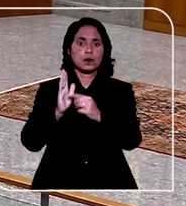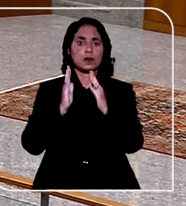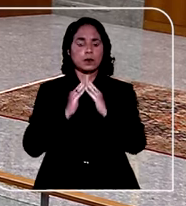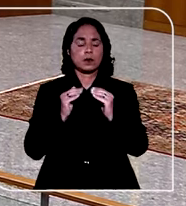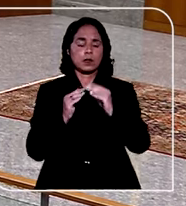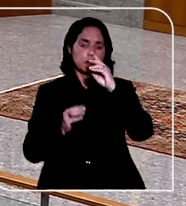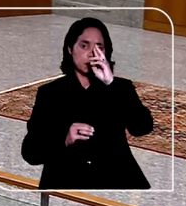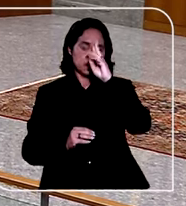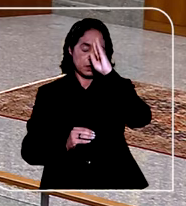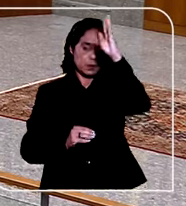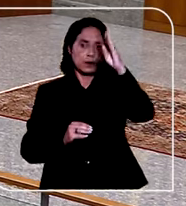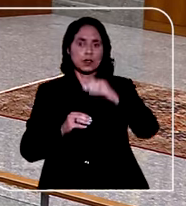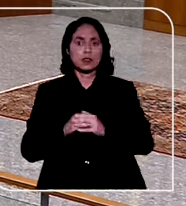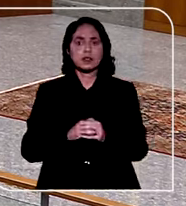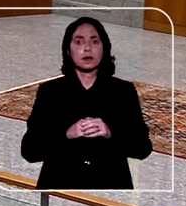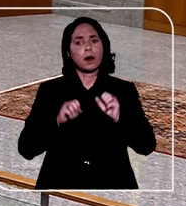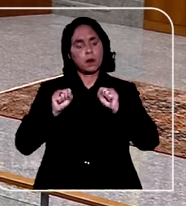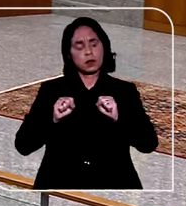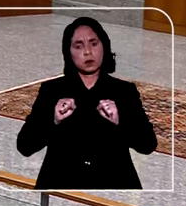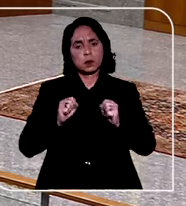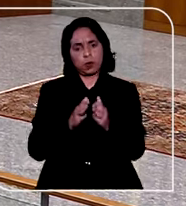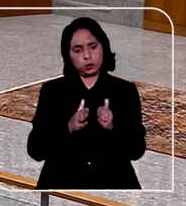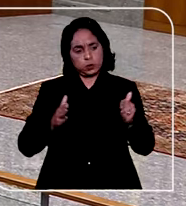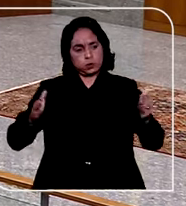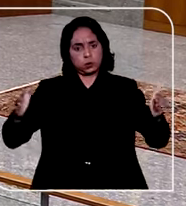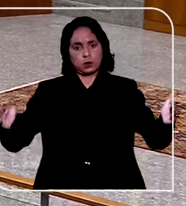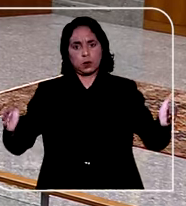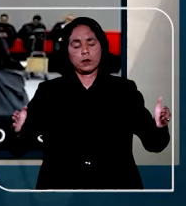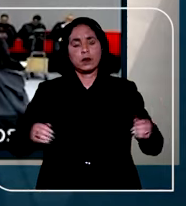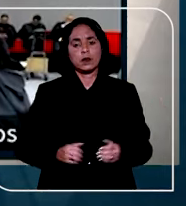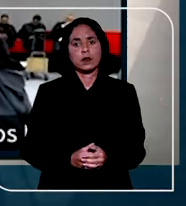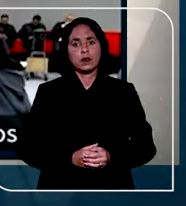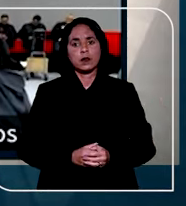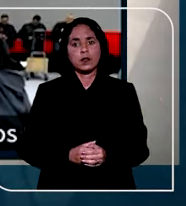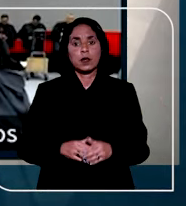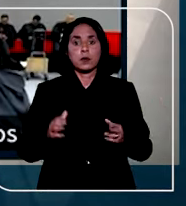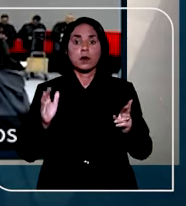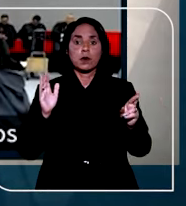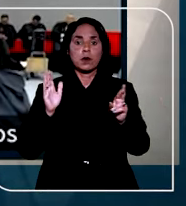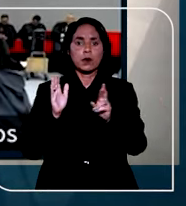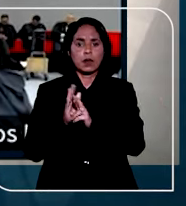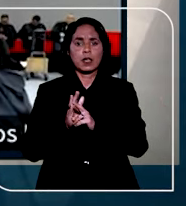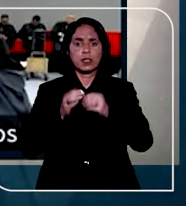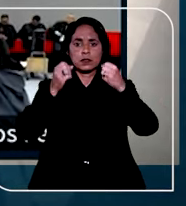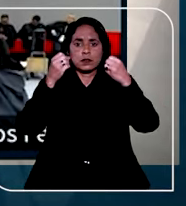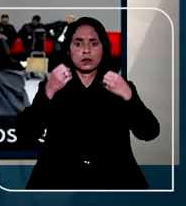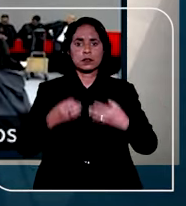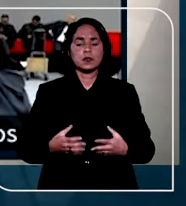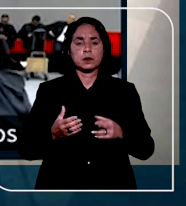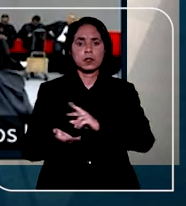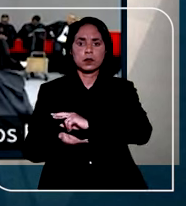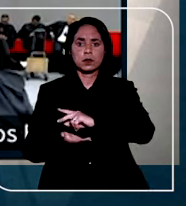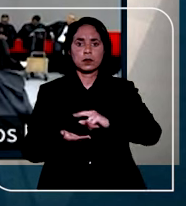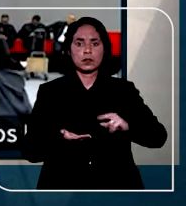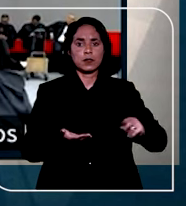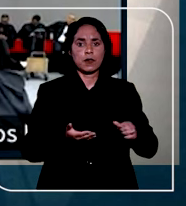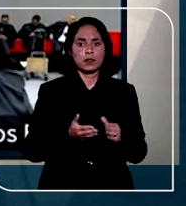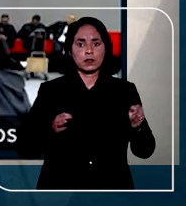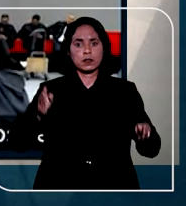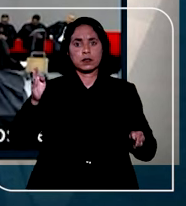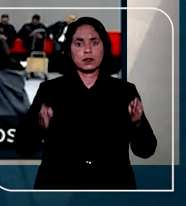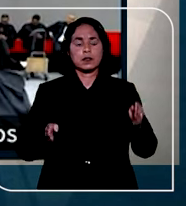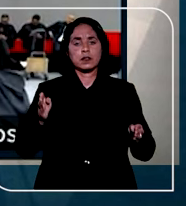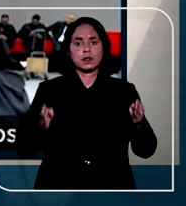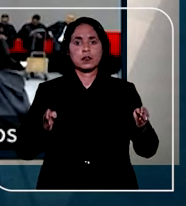principal com possibilidade de ampliar a abrangência da ação o relator ao citar doutrina explicou ainda que o prazo